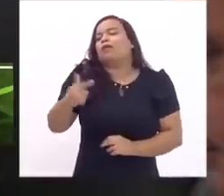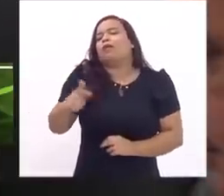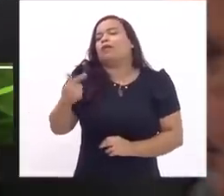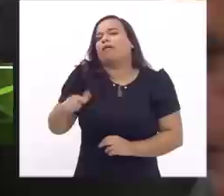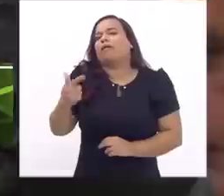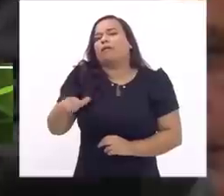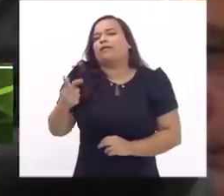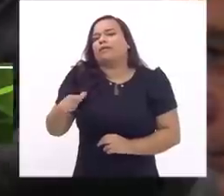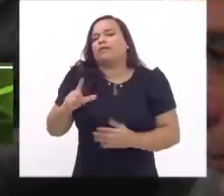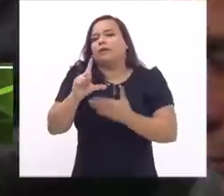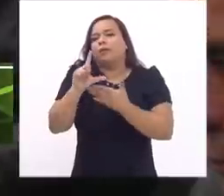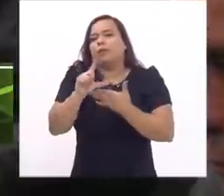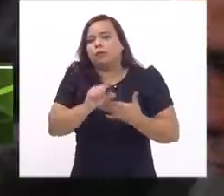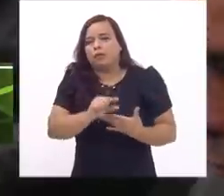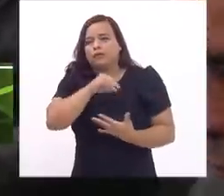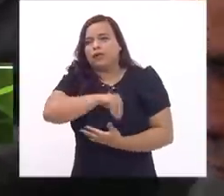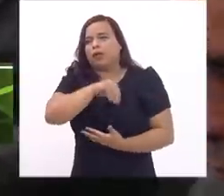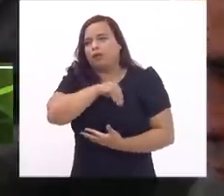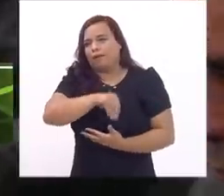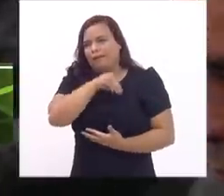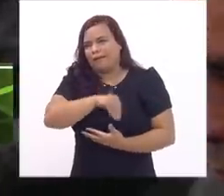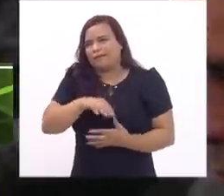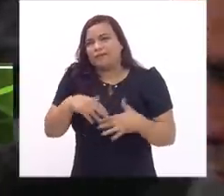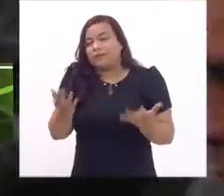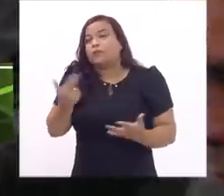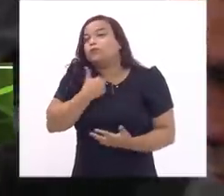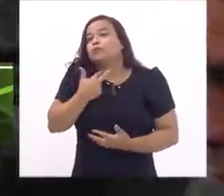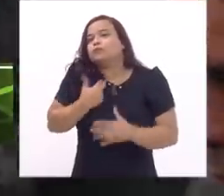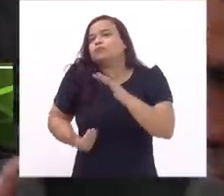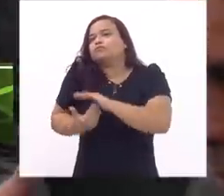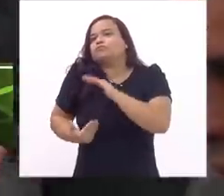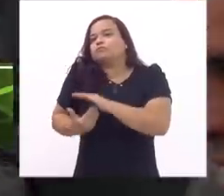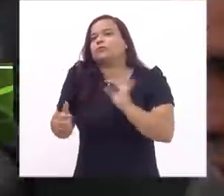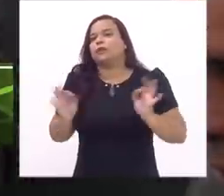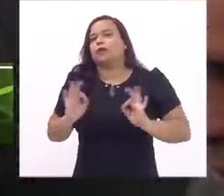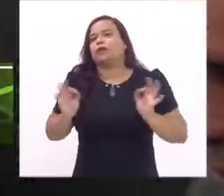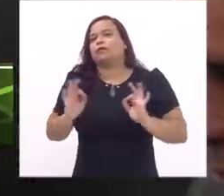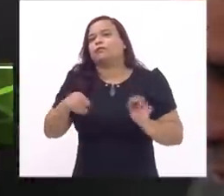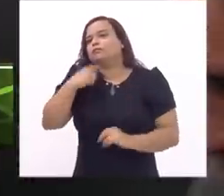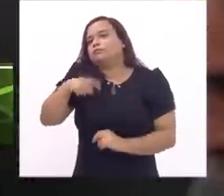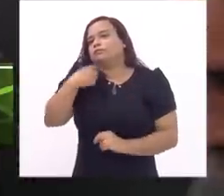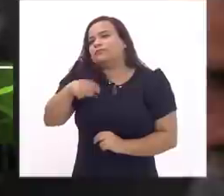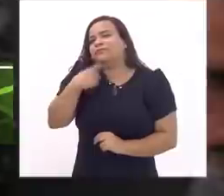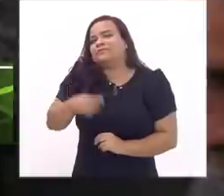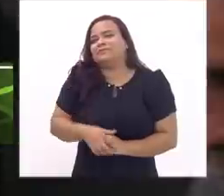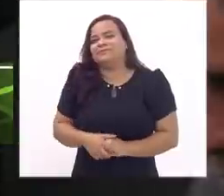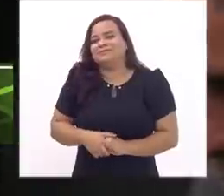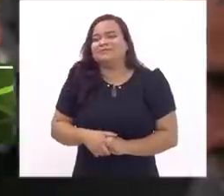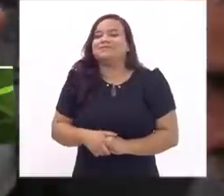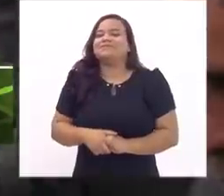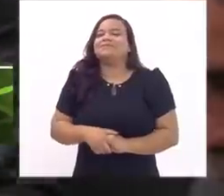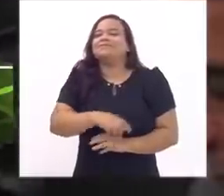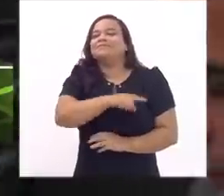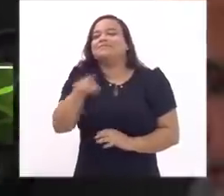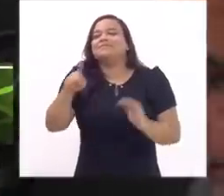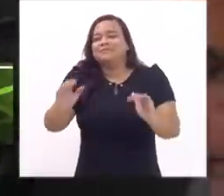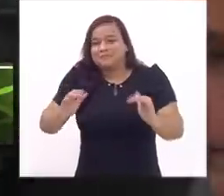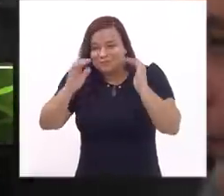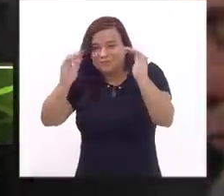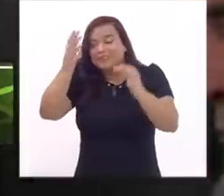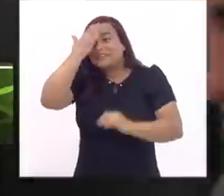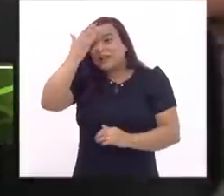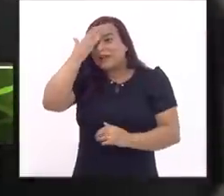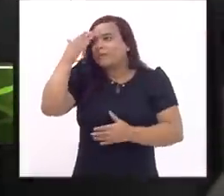irredutibilidade salarial, eu não consigo regulamentar teto de nada, Valdec. E, com todo o respeito, Vossa Excelência sabe, qualquer processo